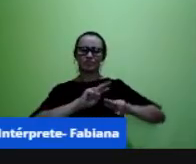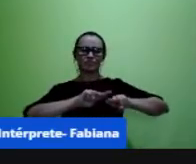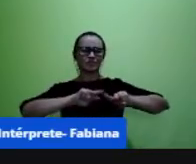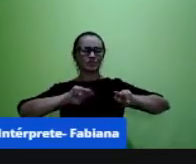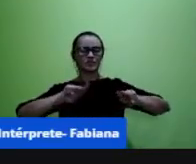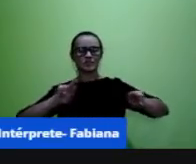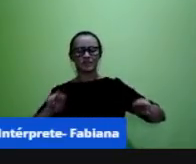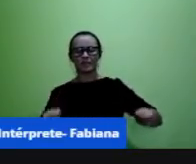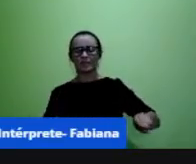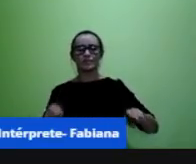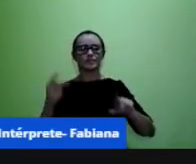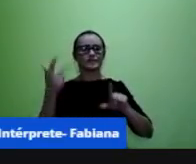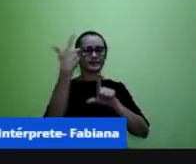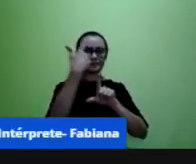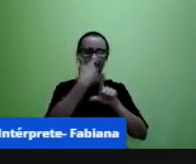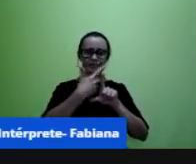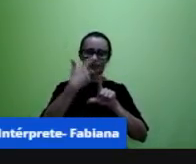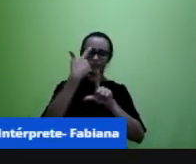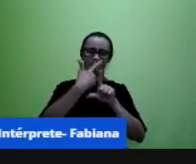faço gravação de videoaulas,